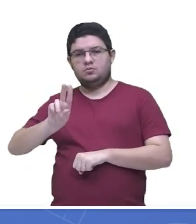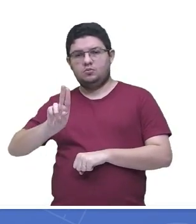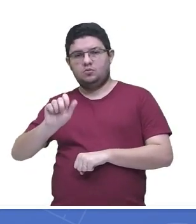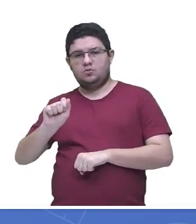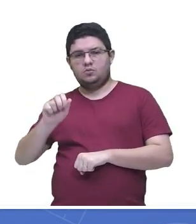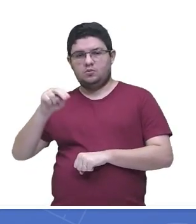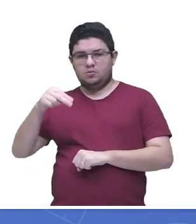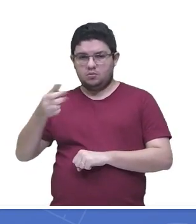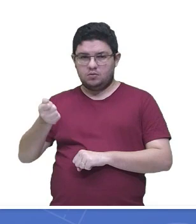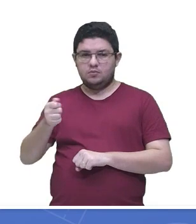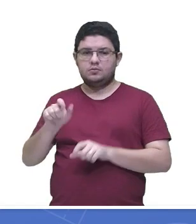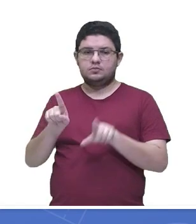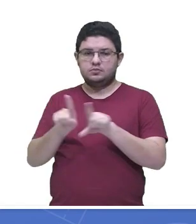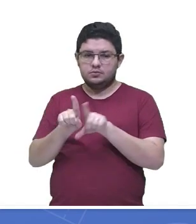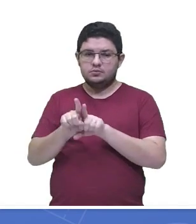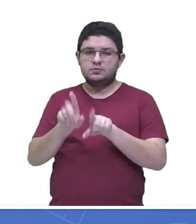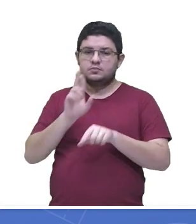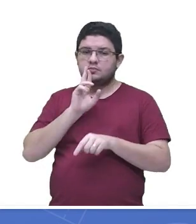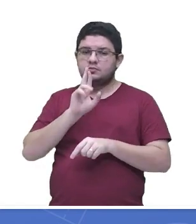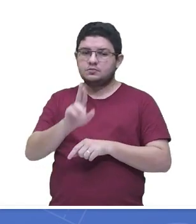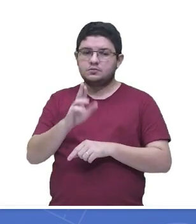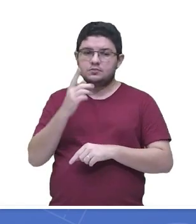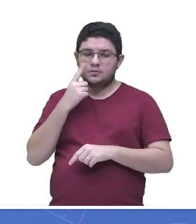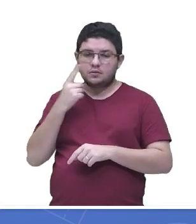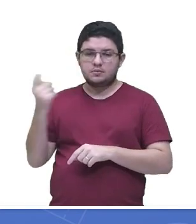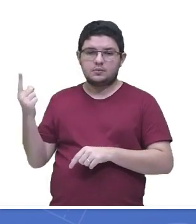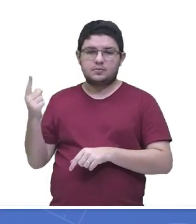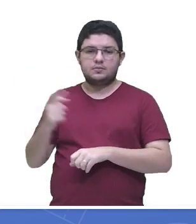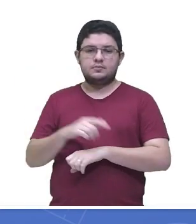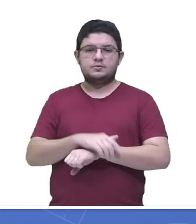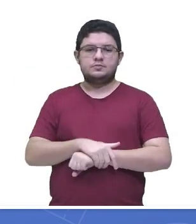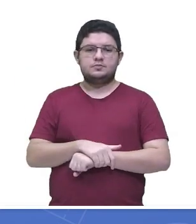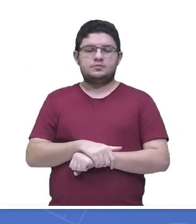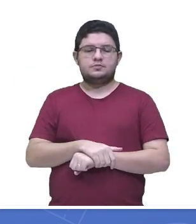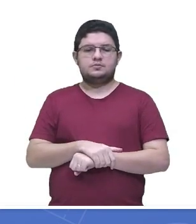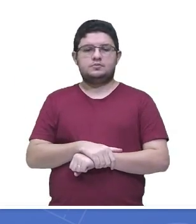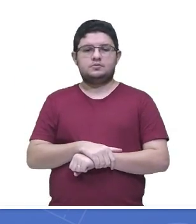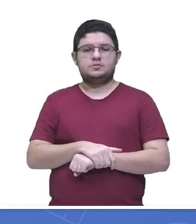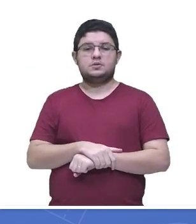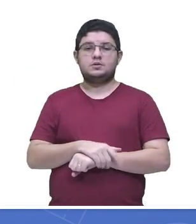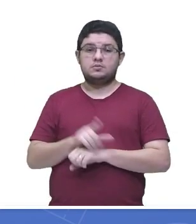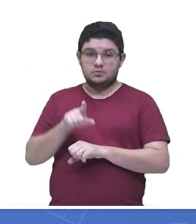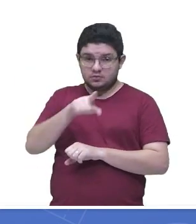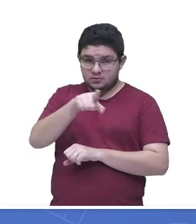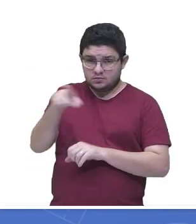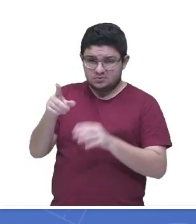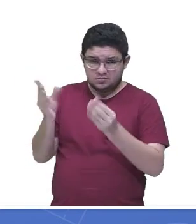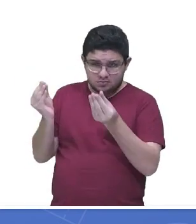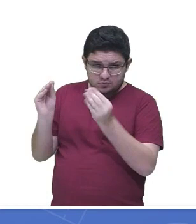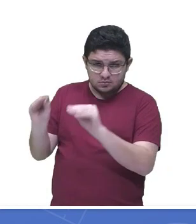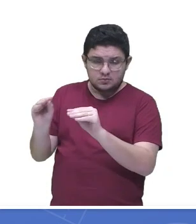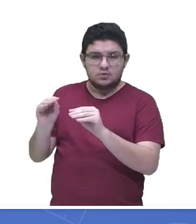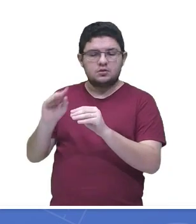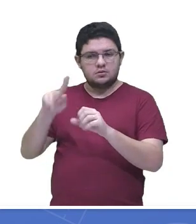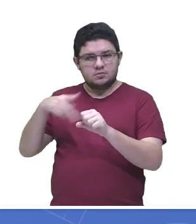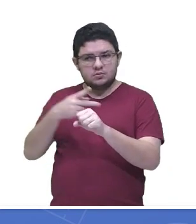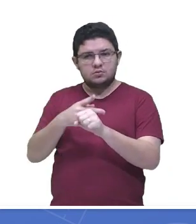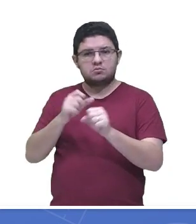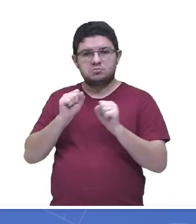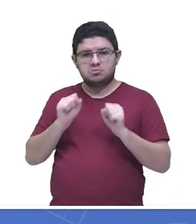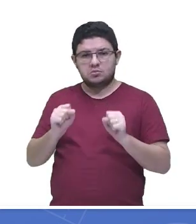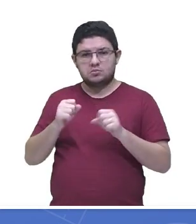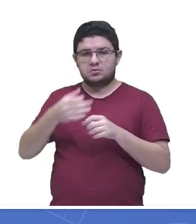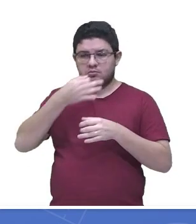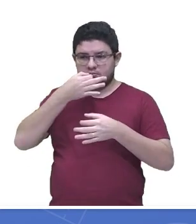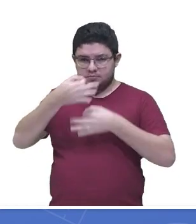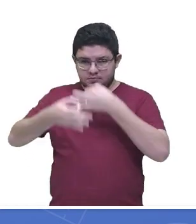também respondendo. Vamos colocando aí, gente, porque eu tenho como comentar depois, é um feedback assim pra gente, saber se vocês estão